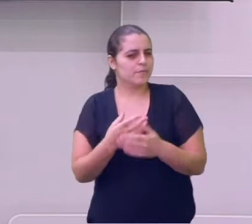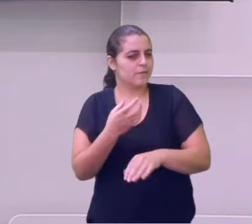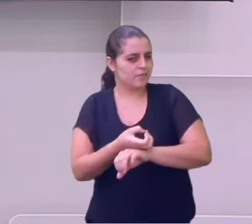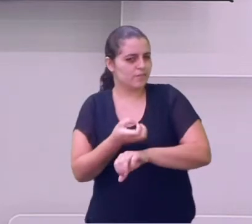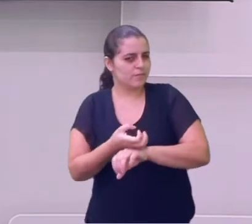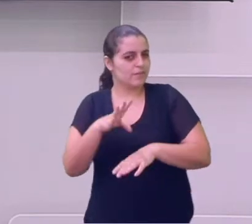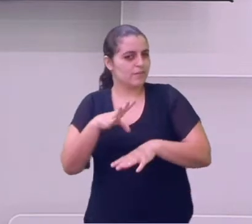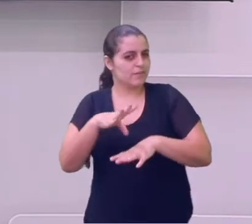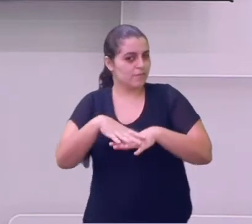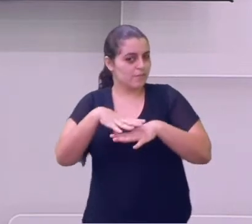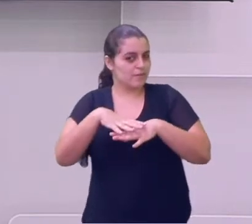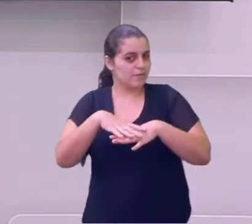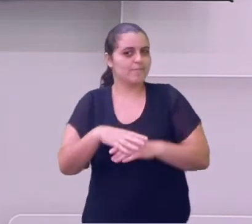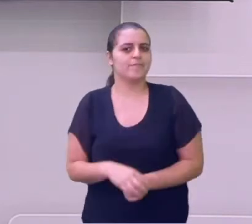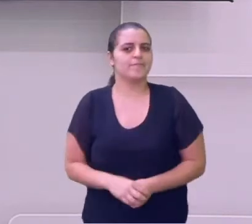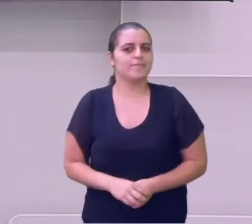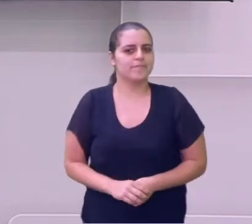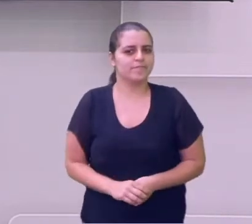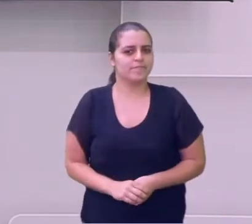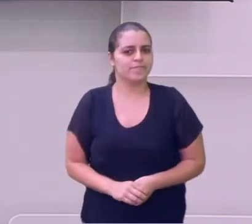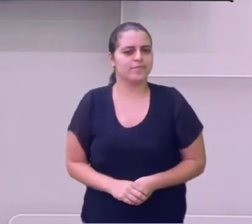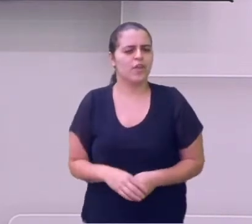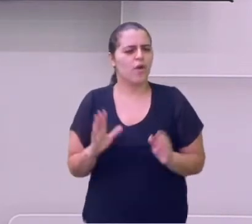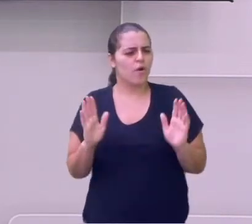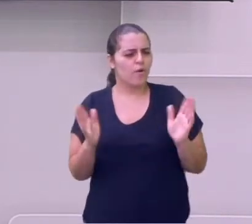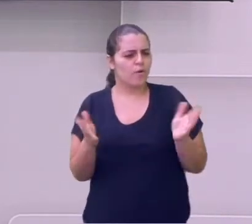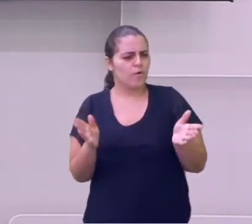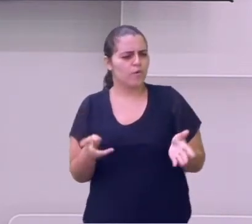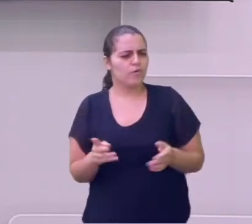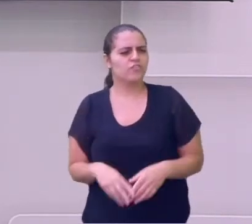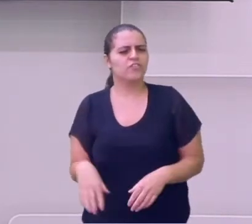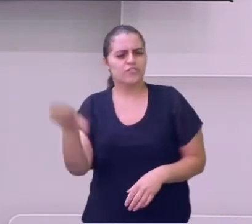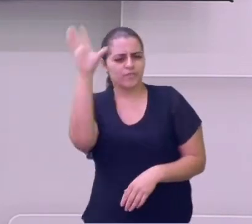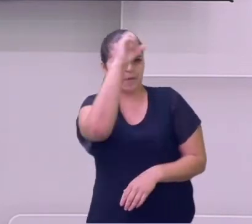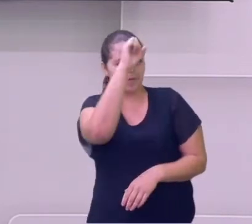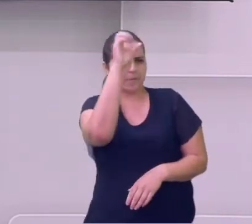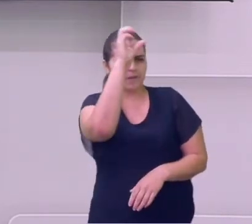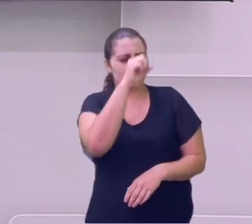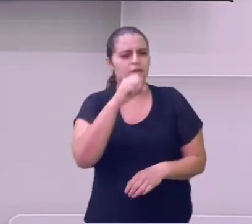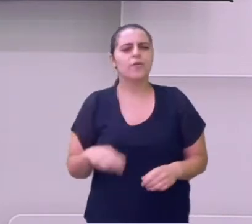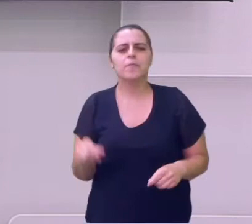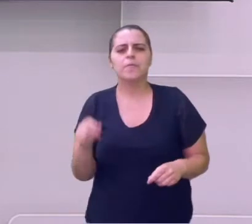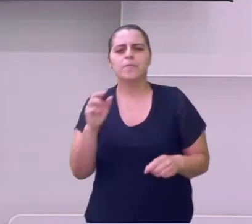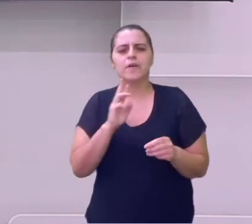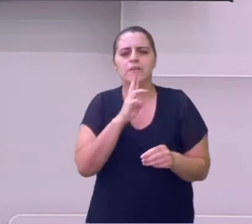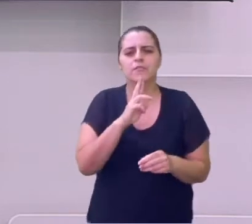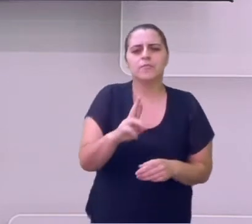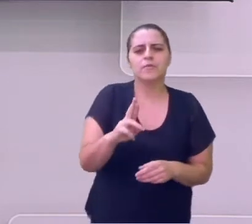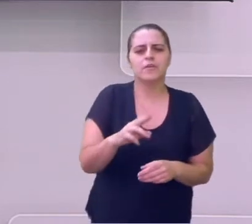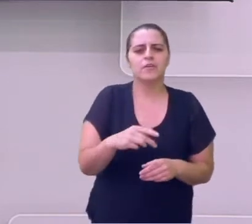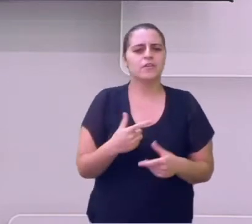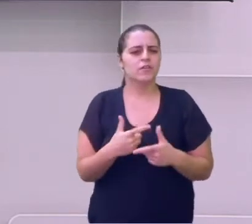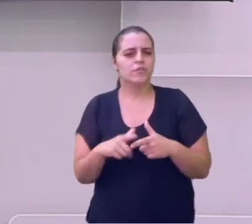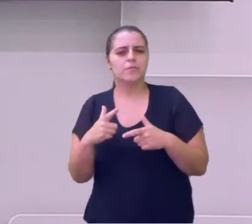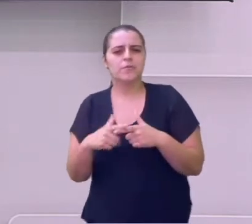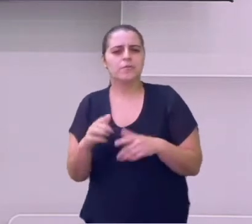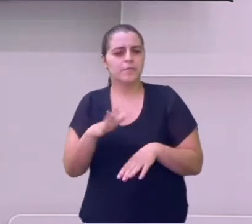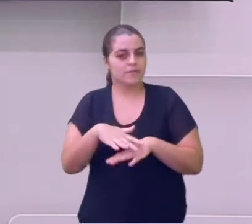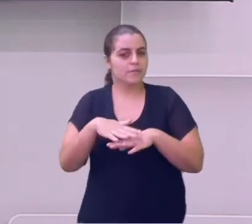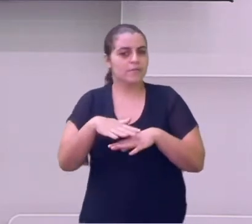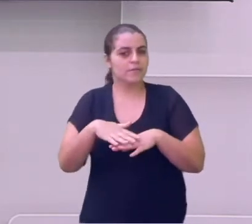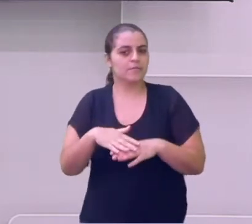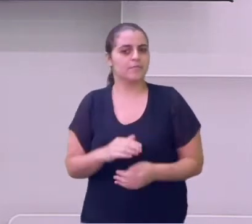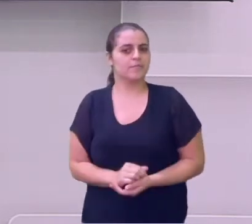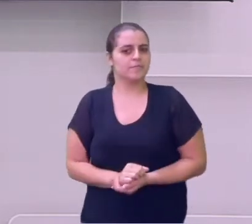componente curricular Matemática. Hoje nós iremos aprender como resolver uma